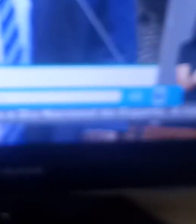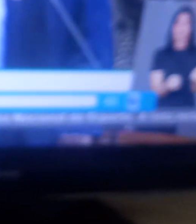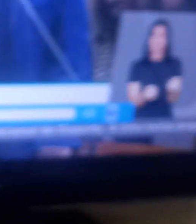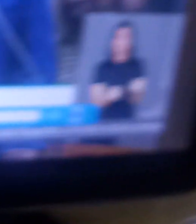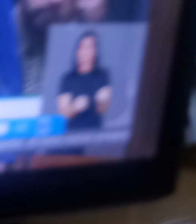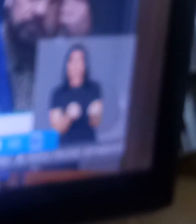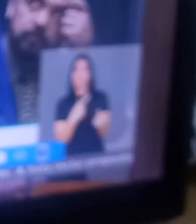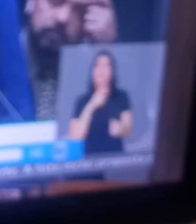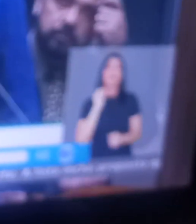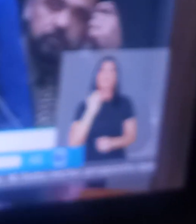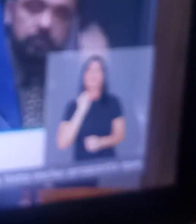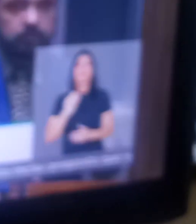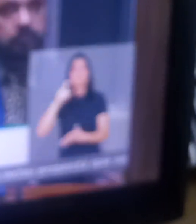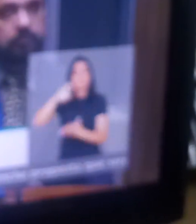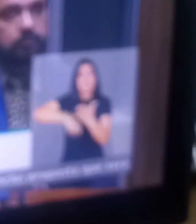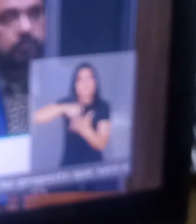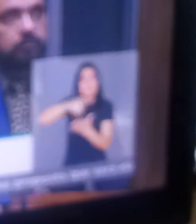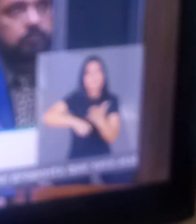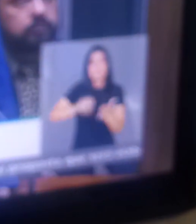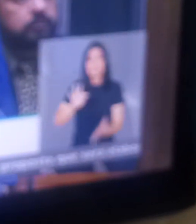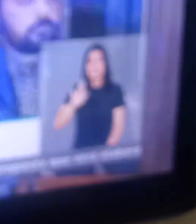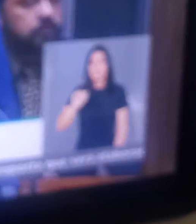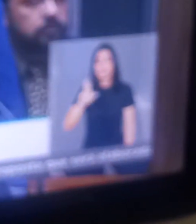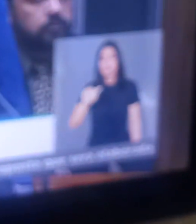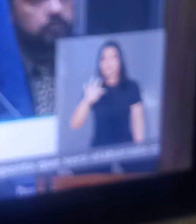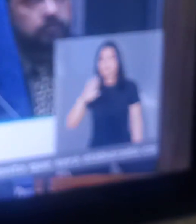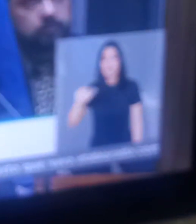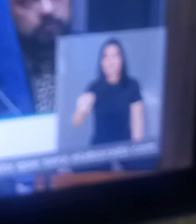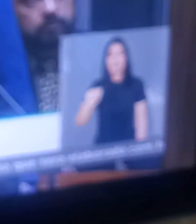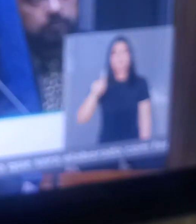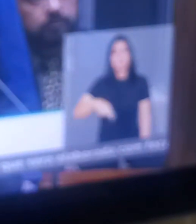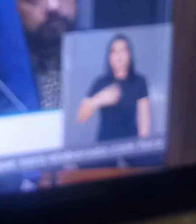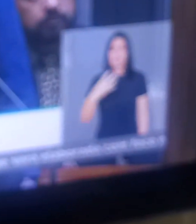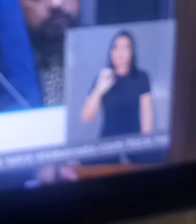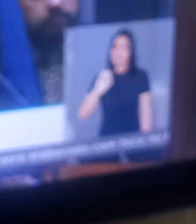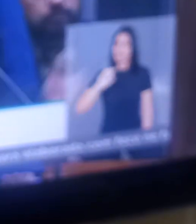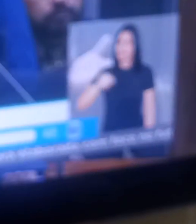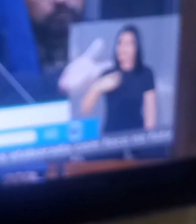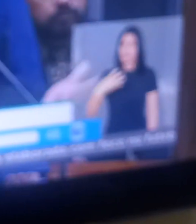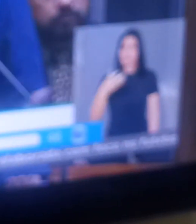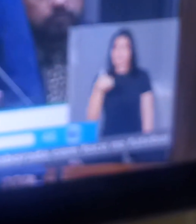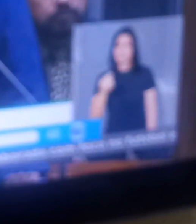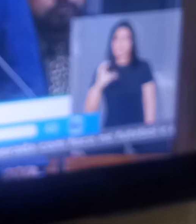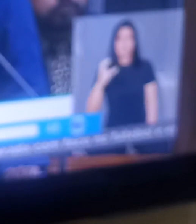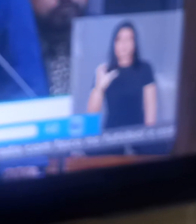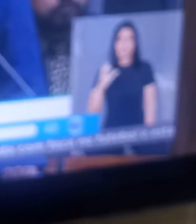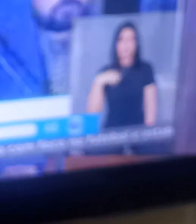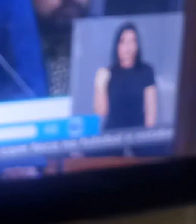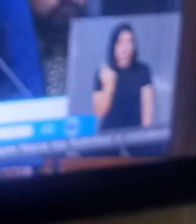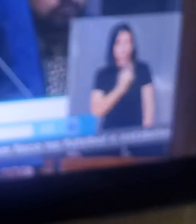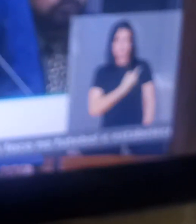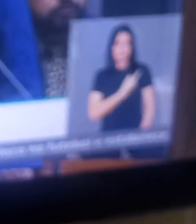tirar essa carga tributária que já sinalizaram com 46 centavos. Isso não atende